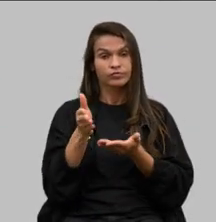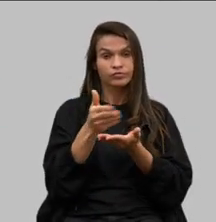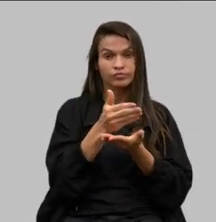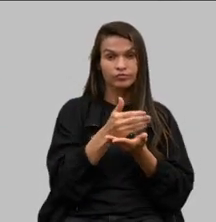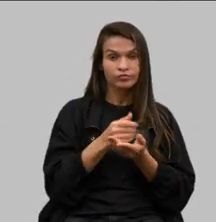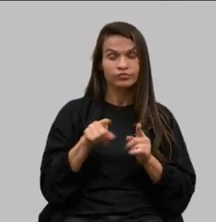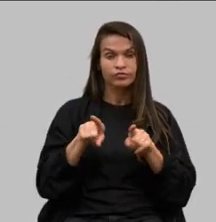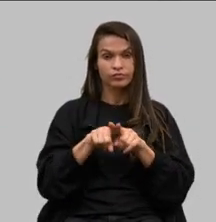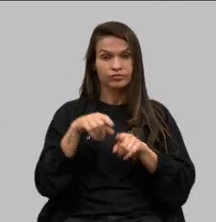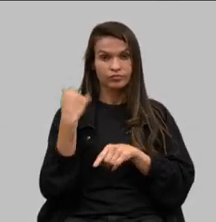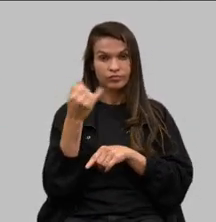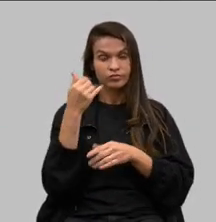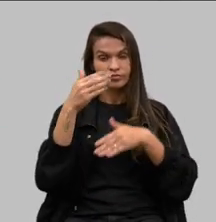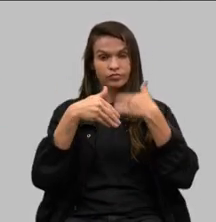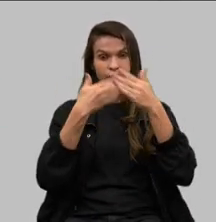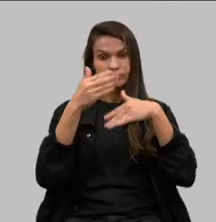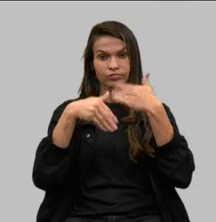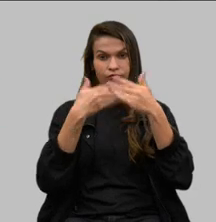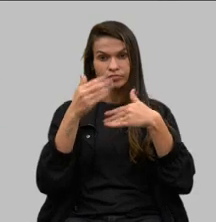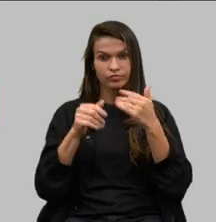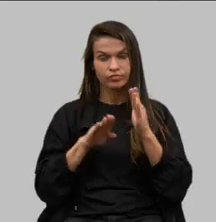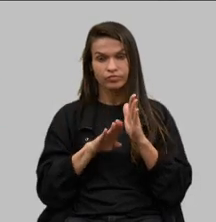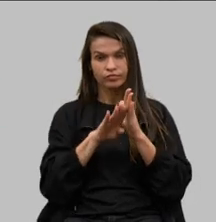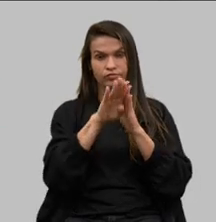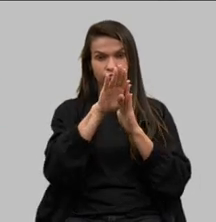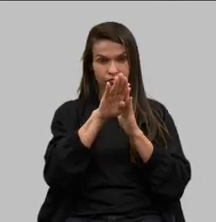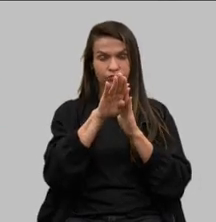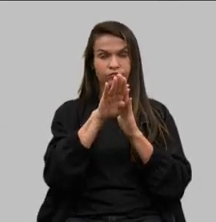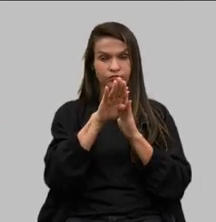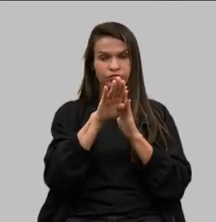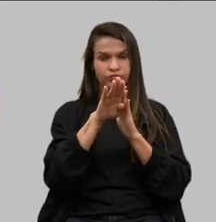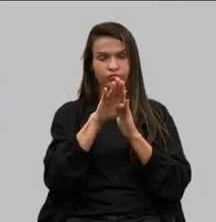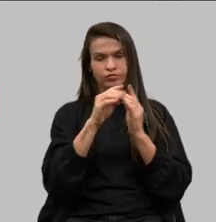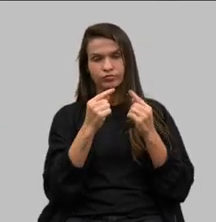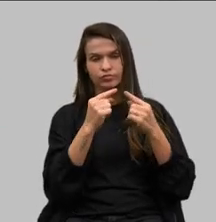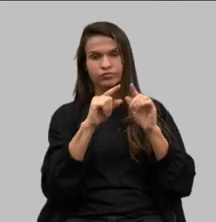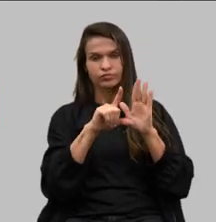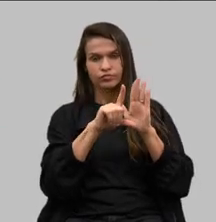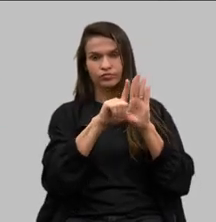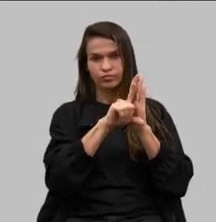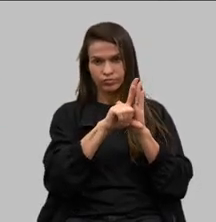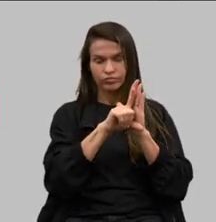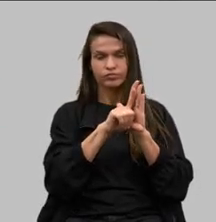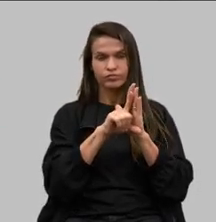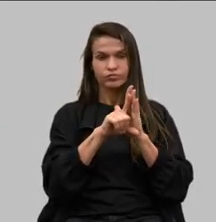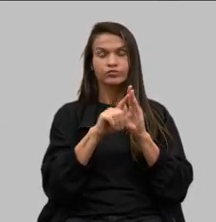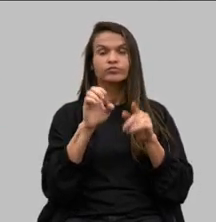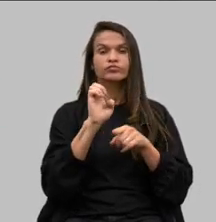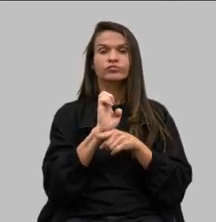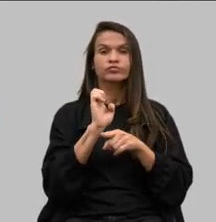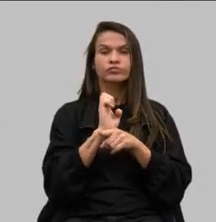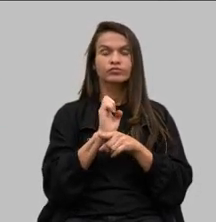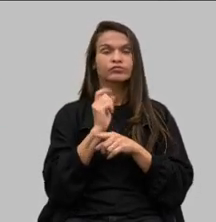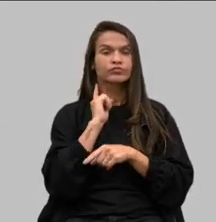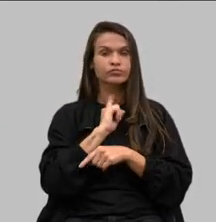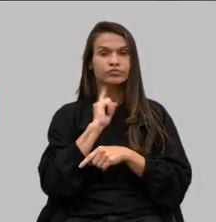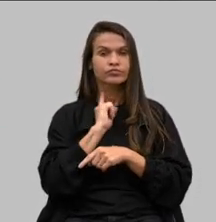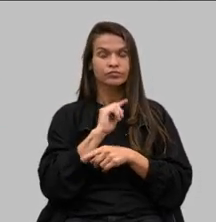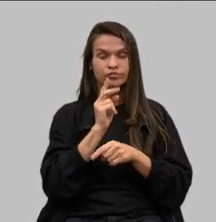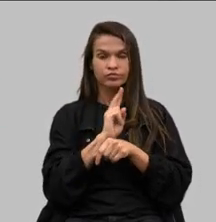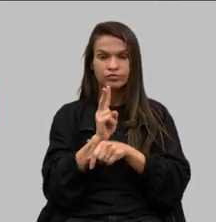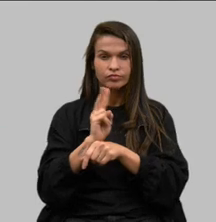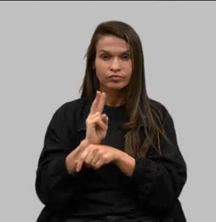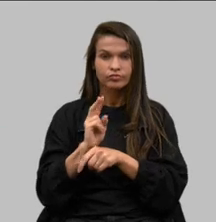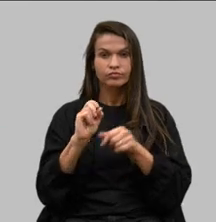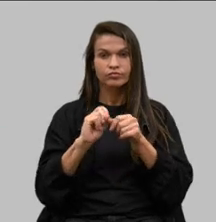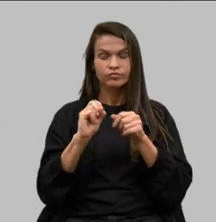importante a evolução do passivo de autos de infração eh no estado de Minas Gerais como eu disse a fiscalização é executada por